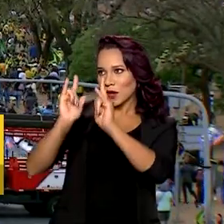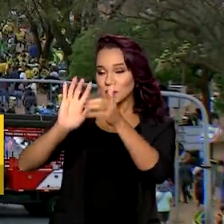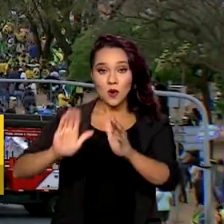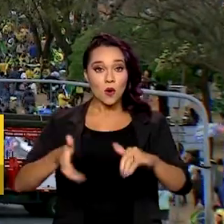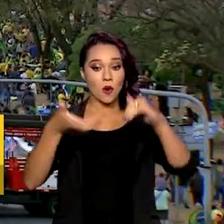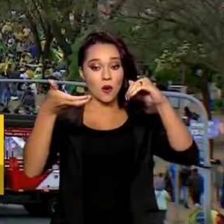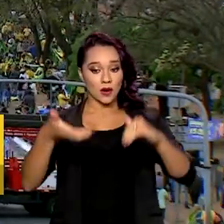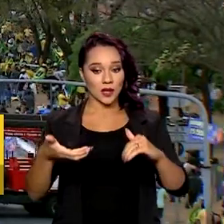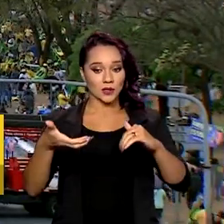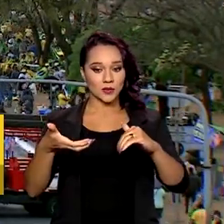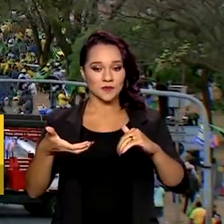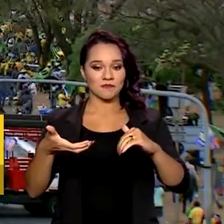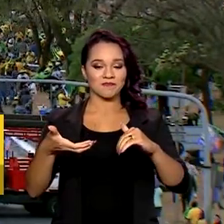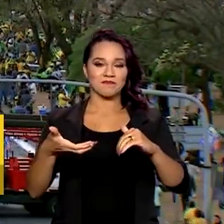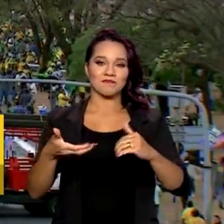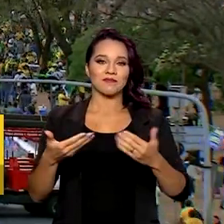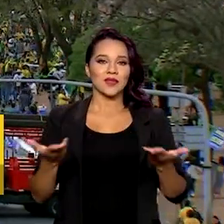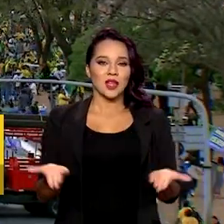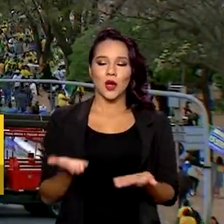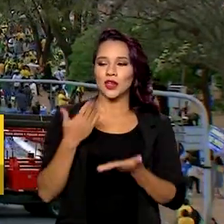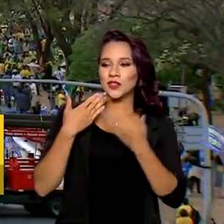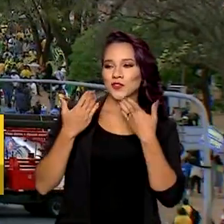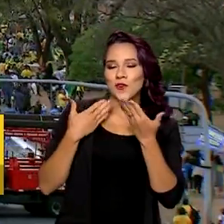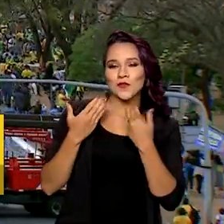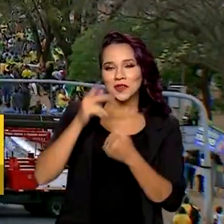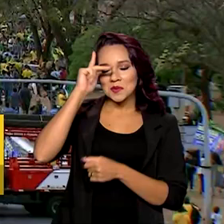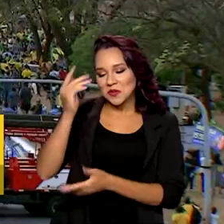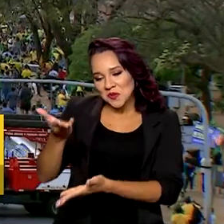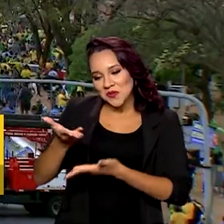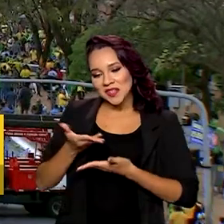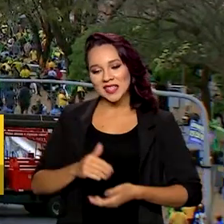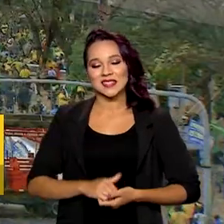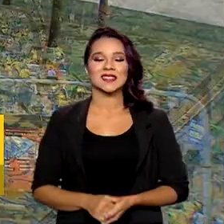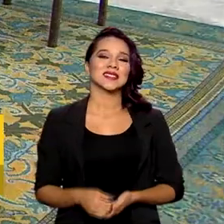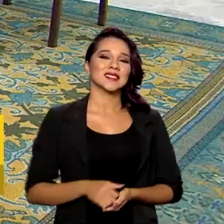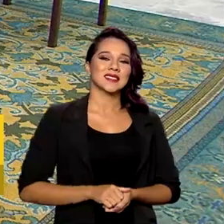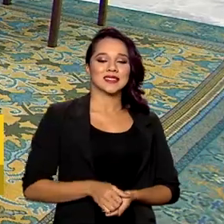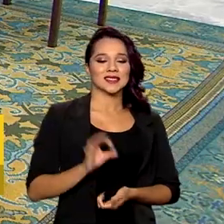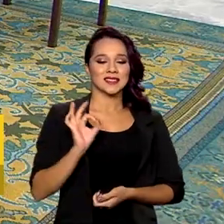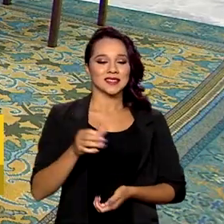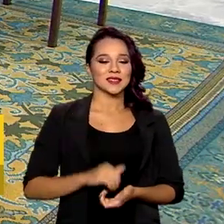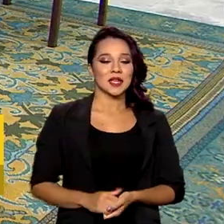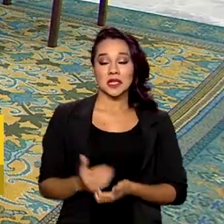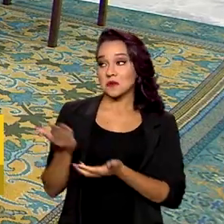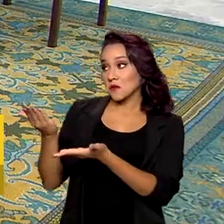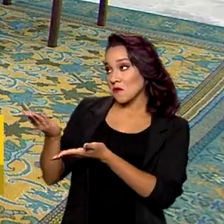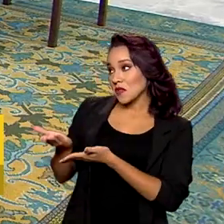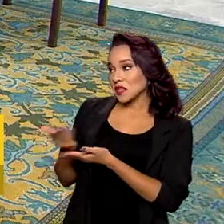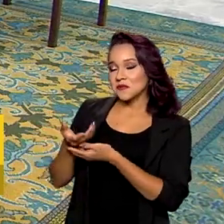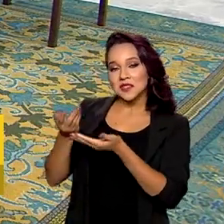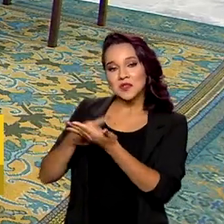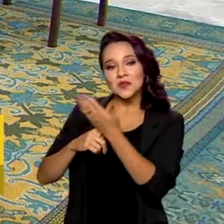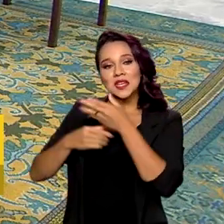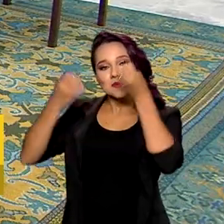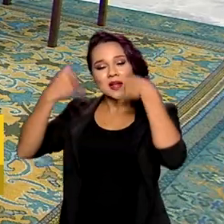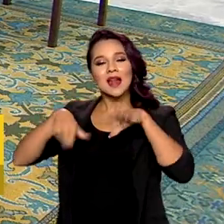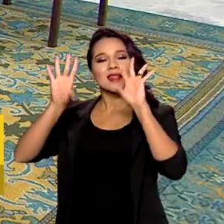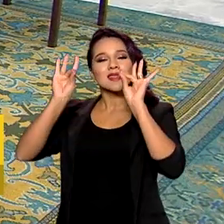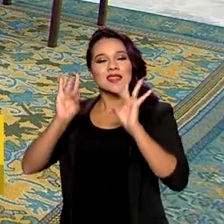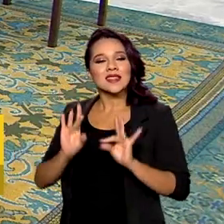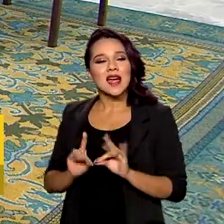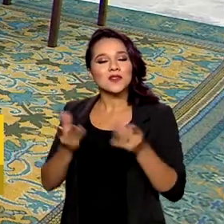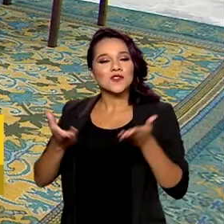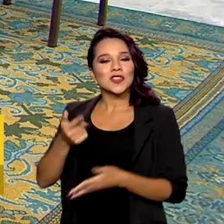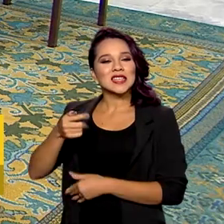lá ao fundo. E a gente fala agora com os nossos convidados, não é isso? É isso mesmo. Eles vão nos ajudar aqui a explicar cada detalhe desse